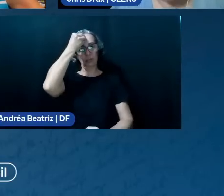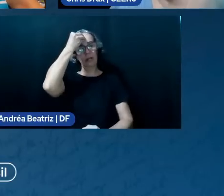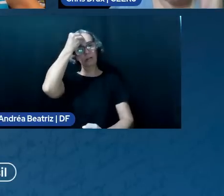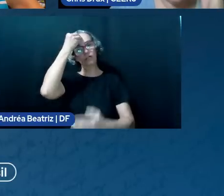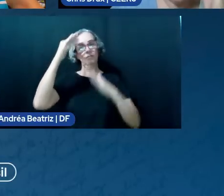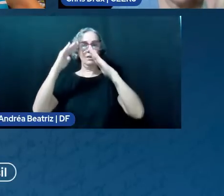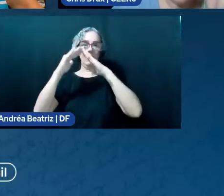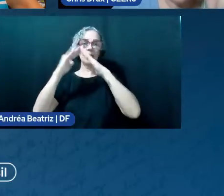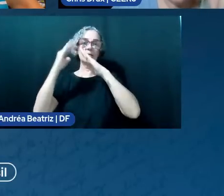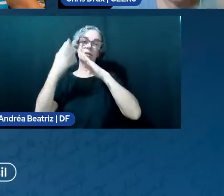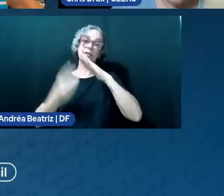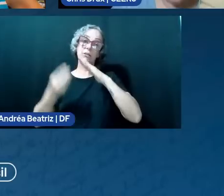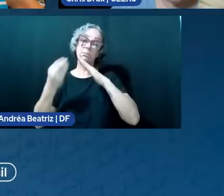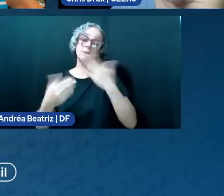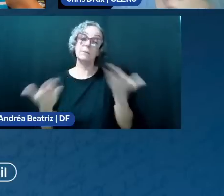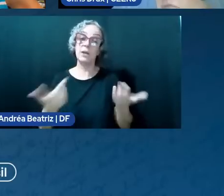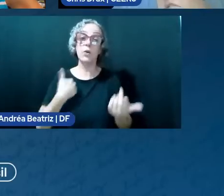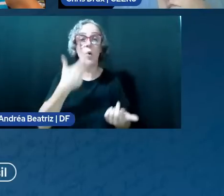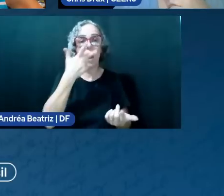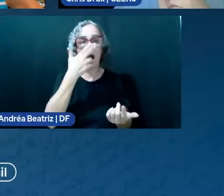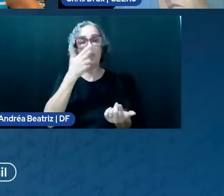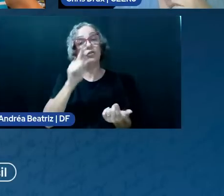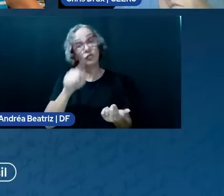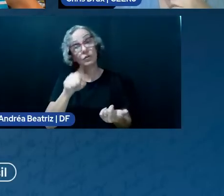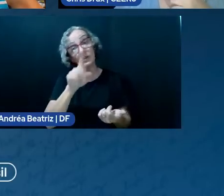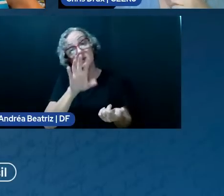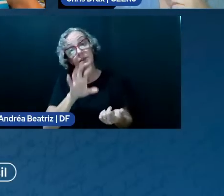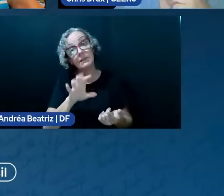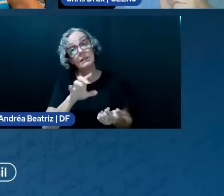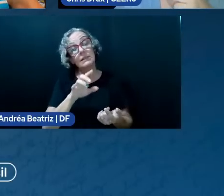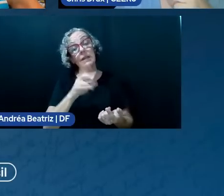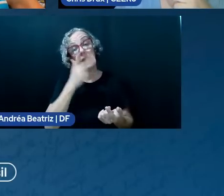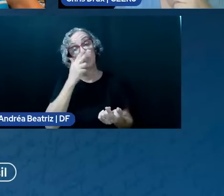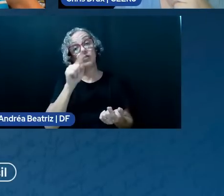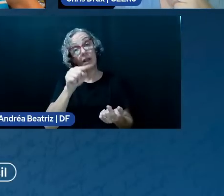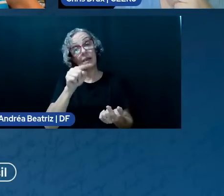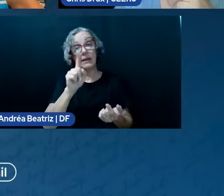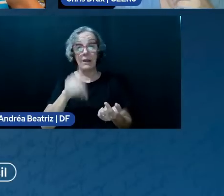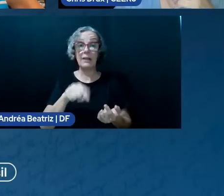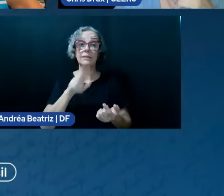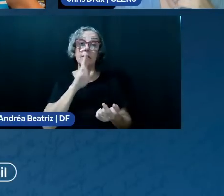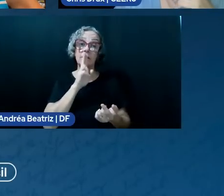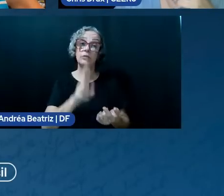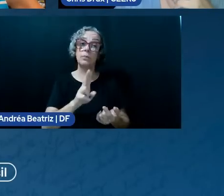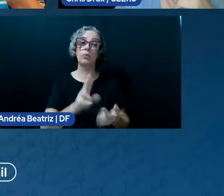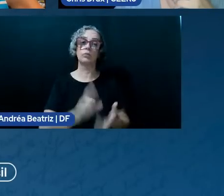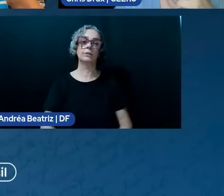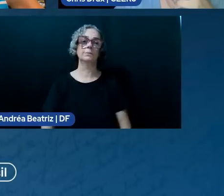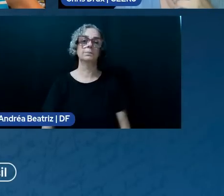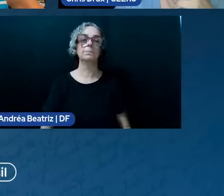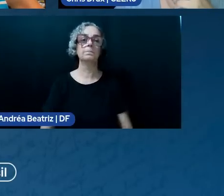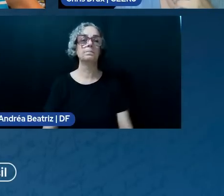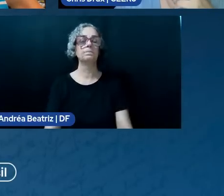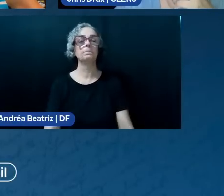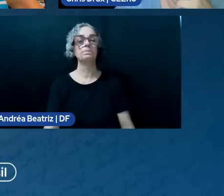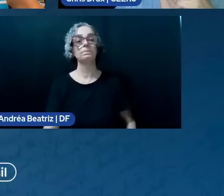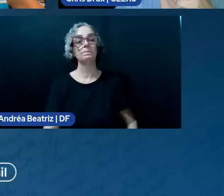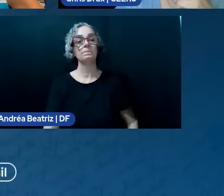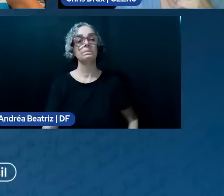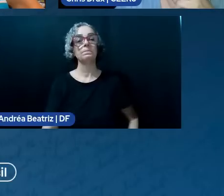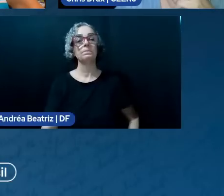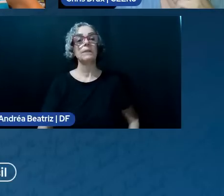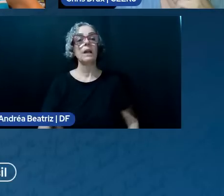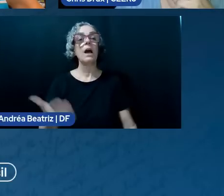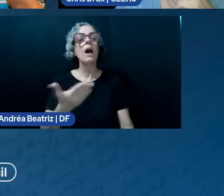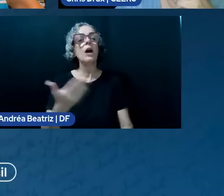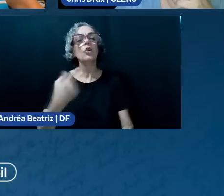espírita. Não sei se é exatamente essa a resposta que a nossa amiga queria. Tá muito bem, ótimo, Flávio. Nós vamos